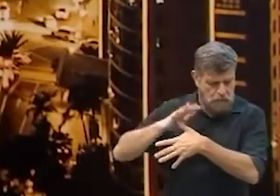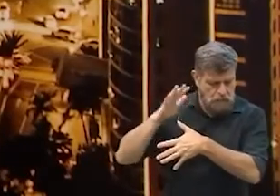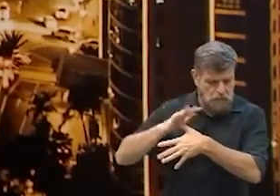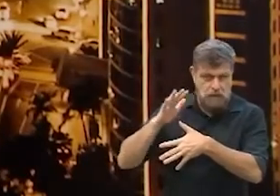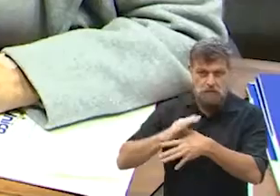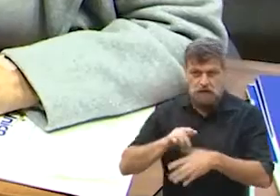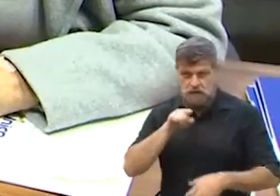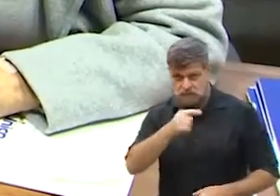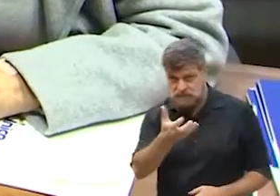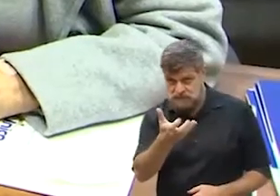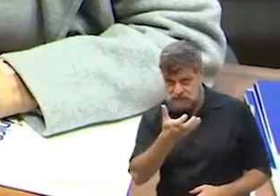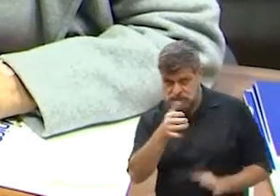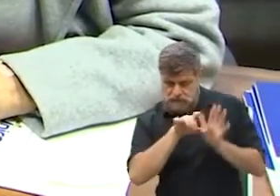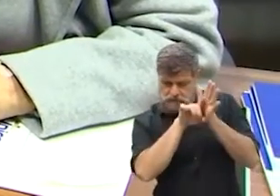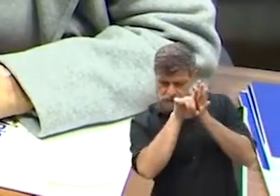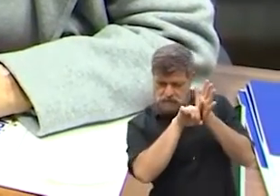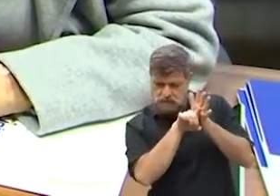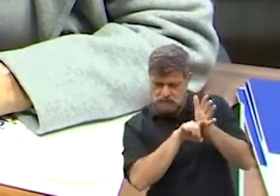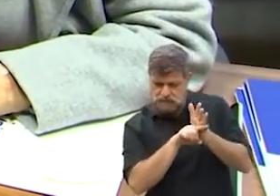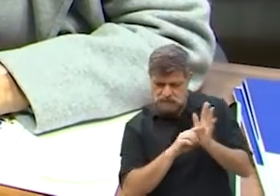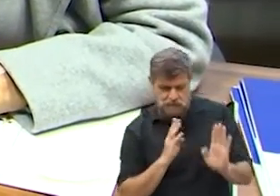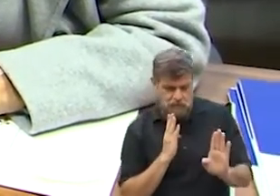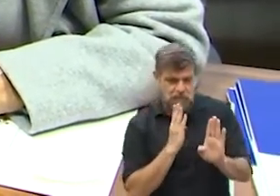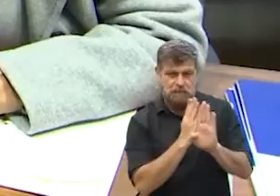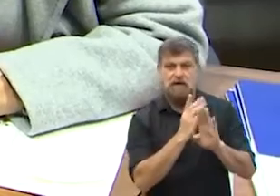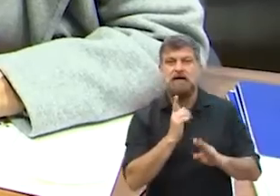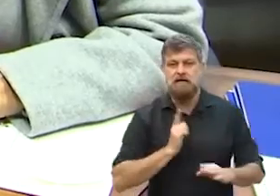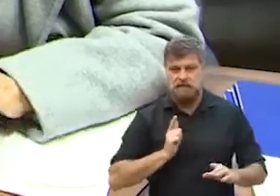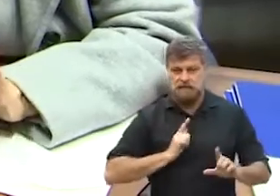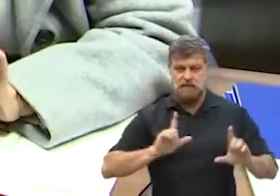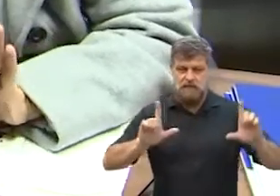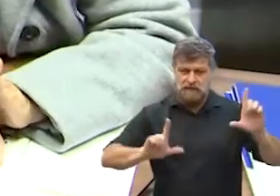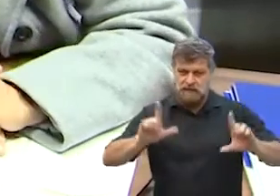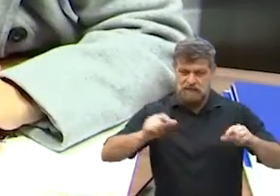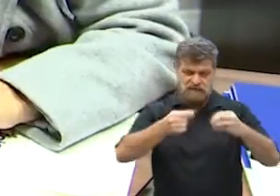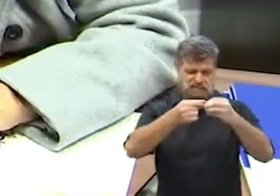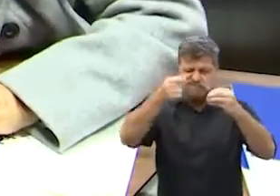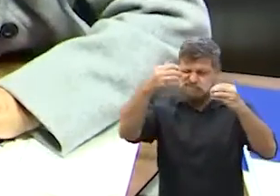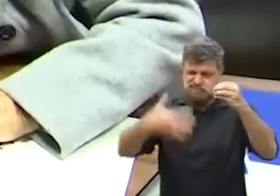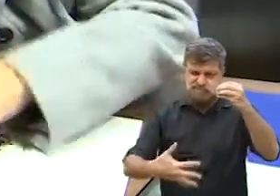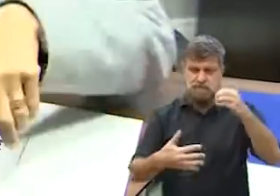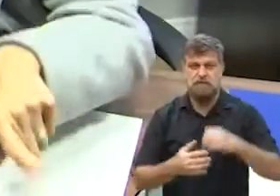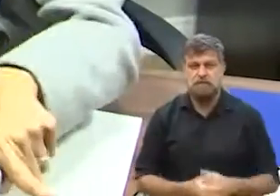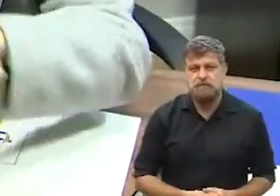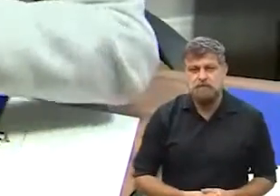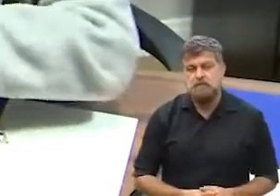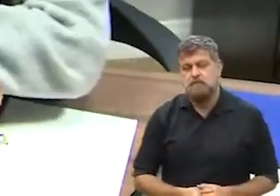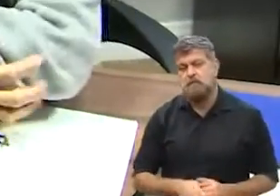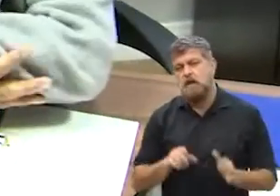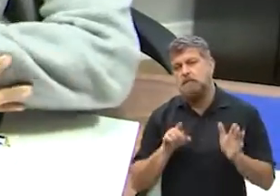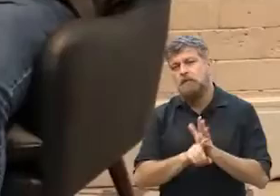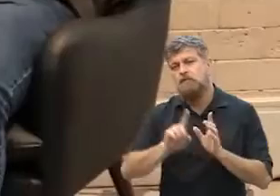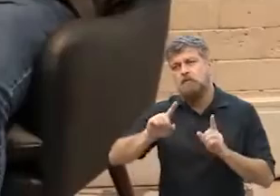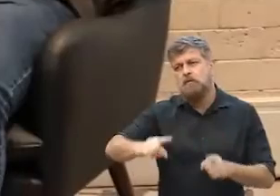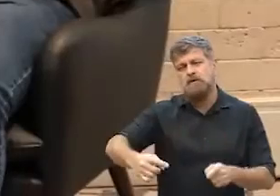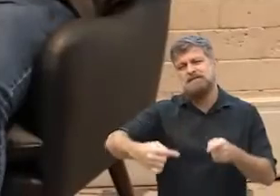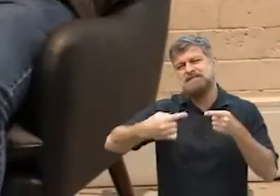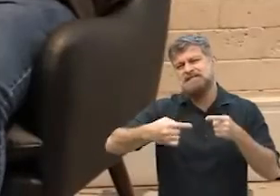e você que quer, você dá uma pesquisada, você vai ver muita matéria sobre isso aí. E quais os principais